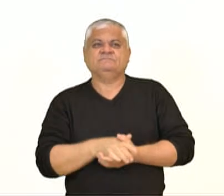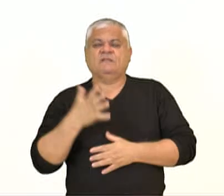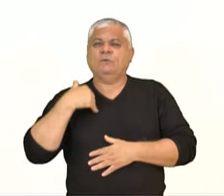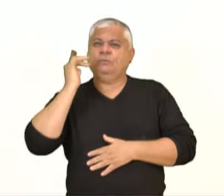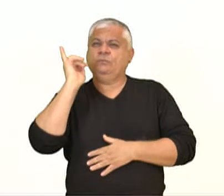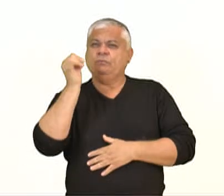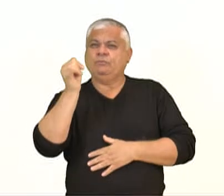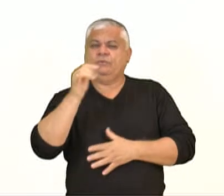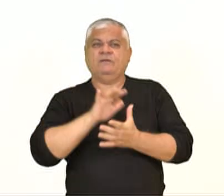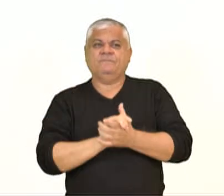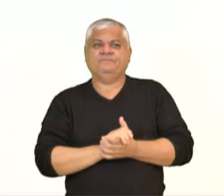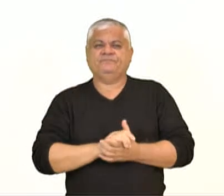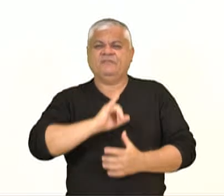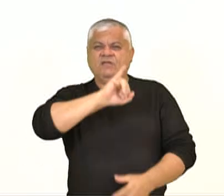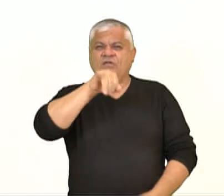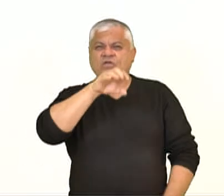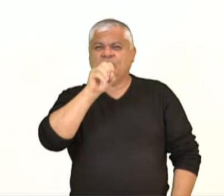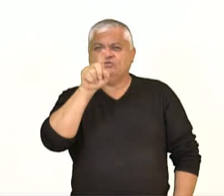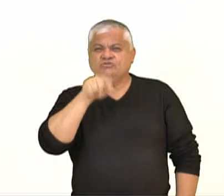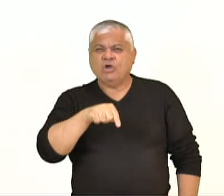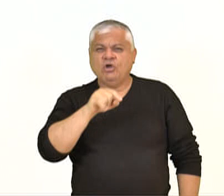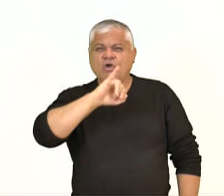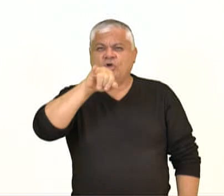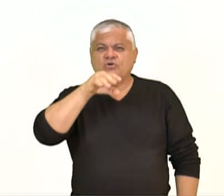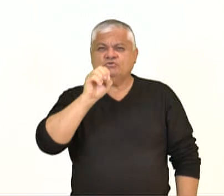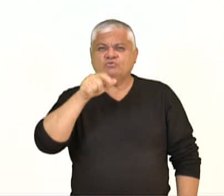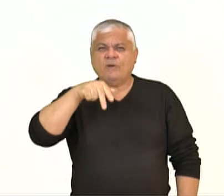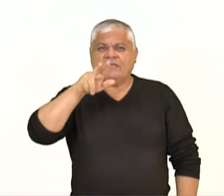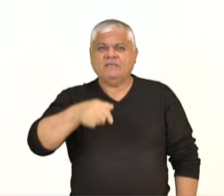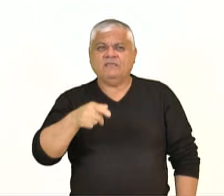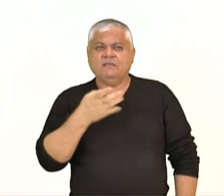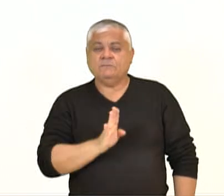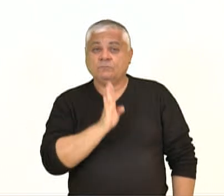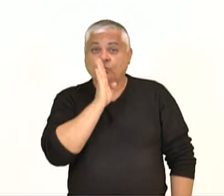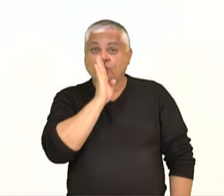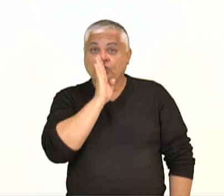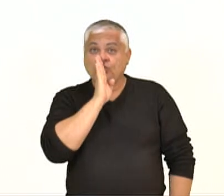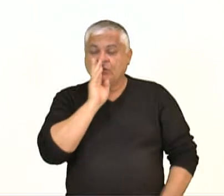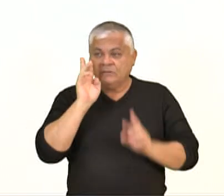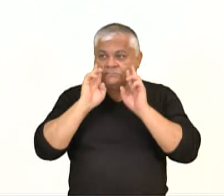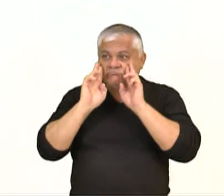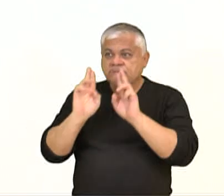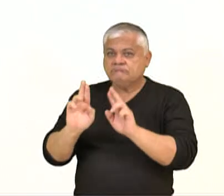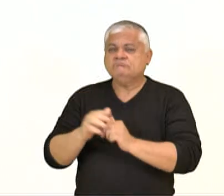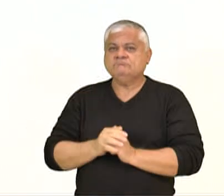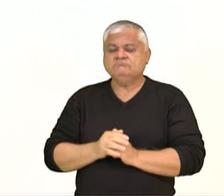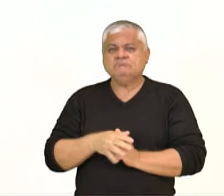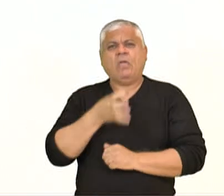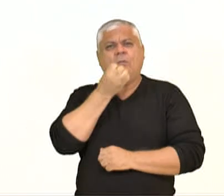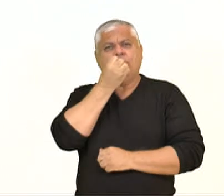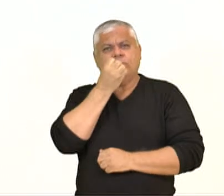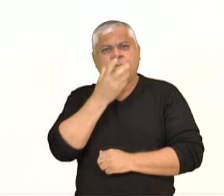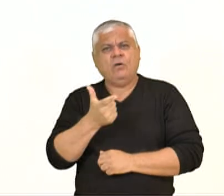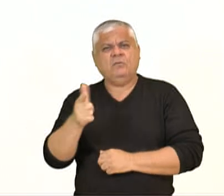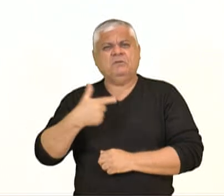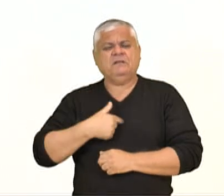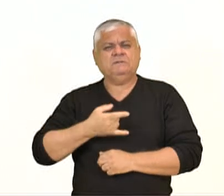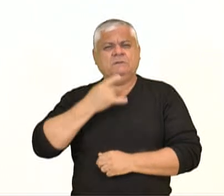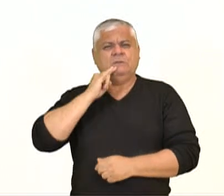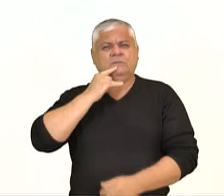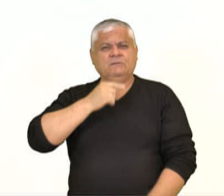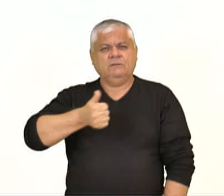ouvintes. Jó Joaquim, cliente, era quieto, respeitado, bom como cheiro de